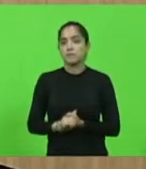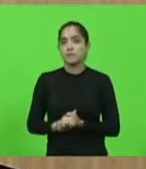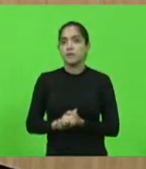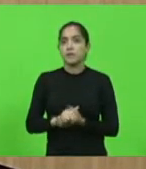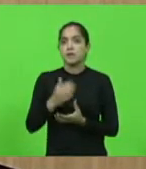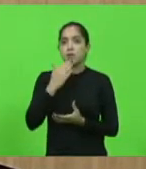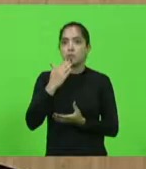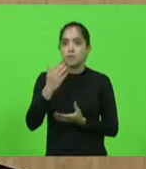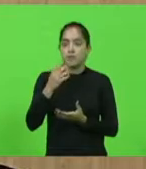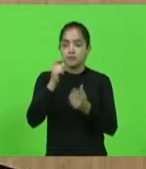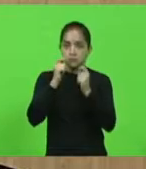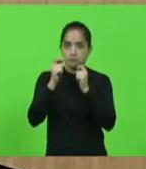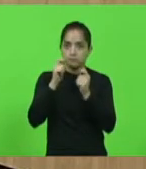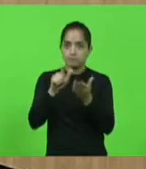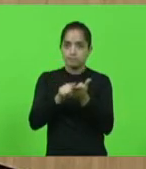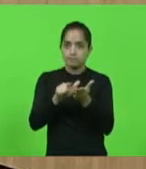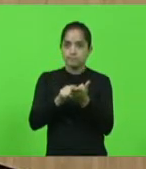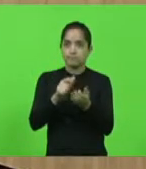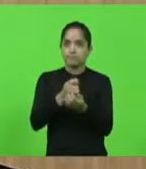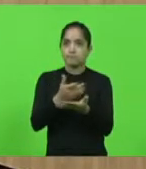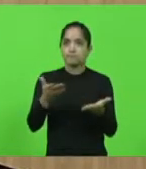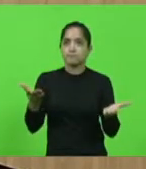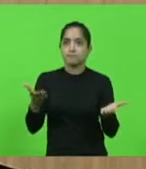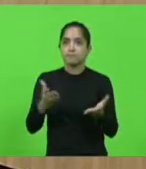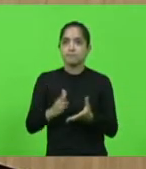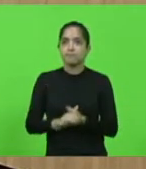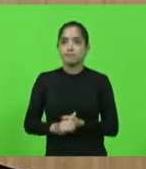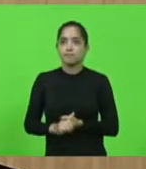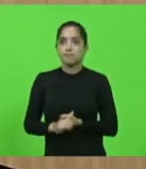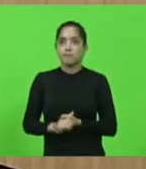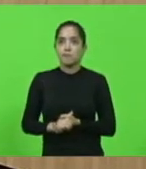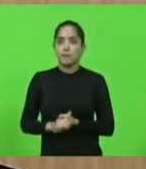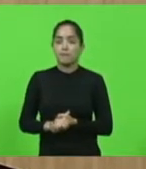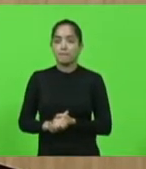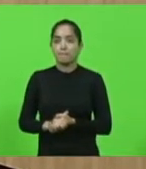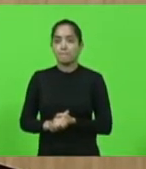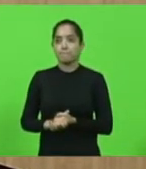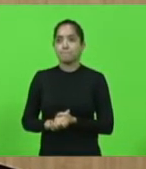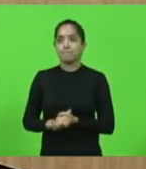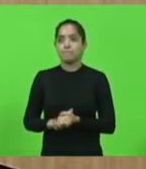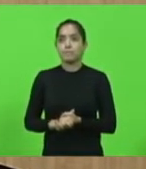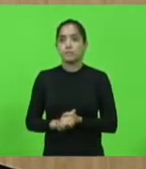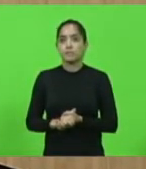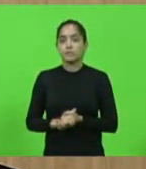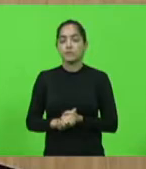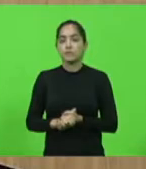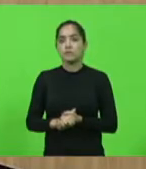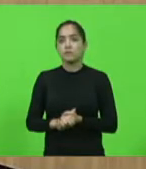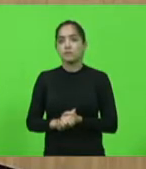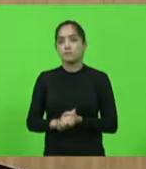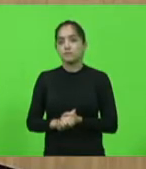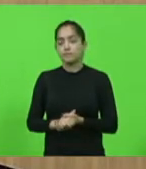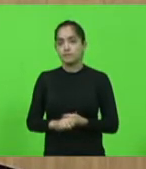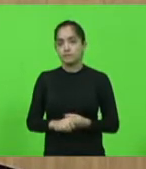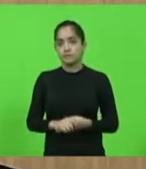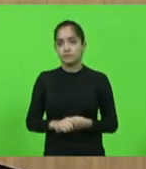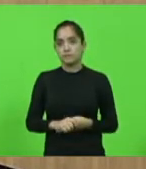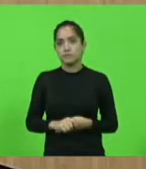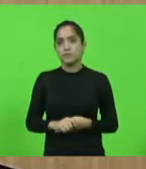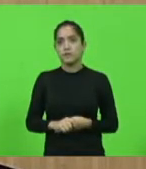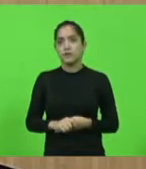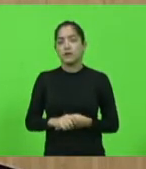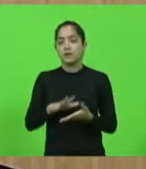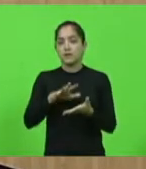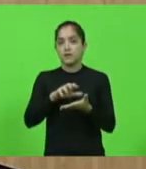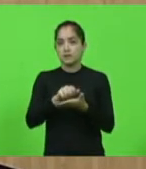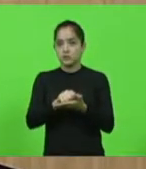solicito a assessoria que proceda à disposição de expedientes. Pela ordem, senhor presidente. Pois não, deputado Alves. Gostaria de